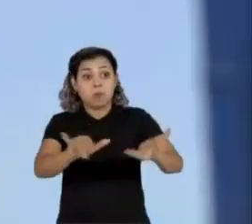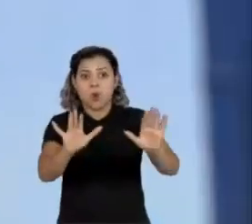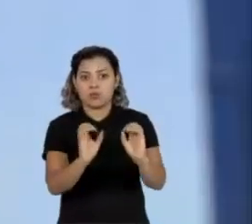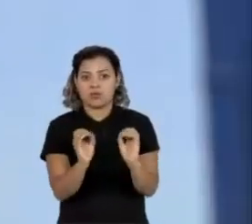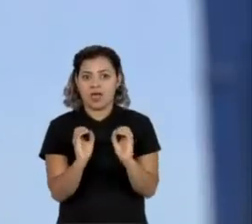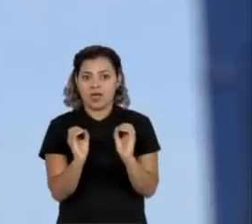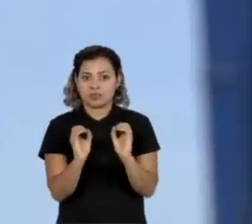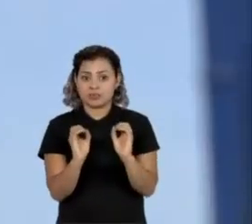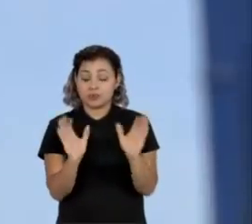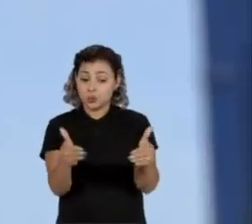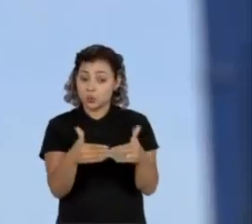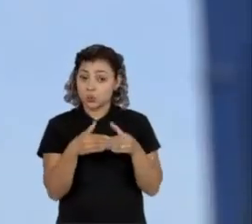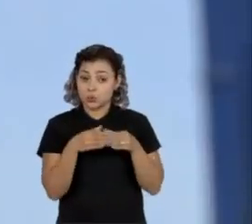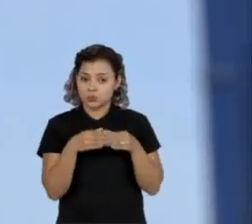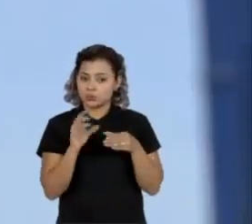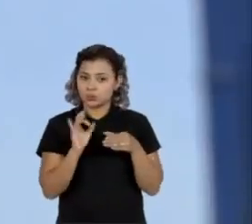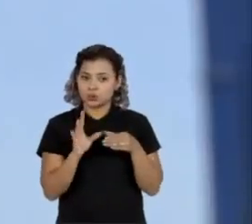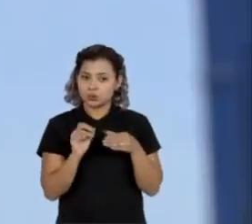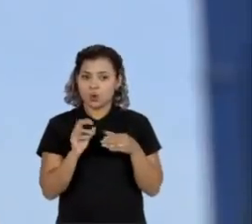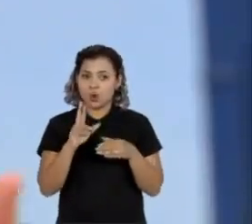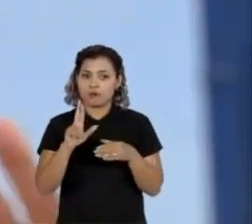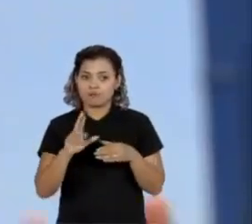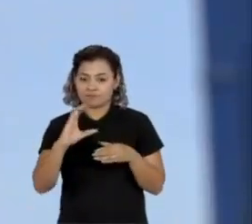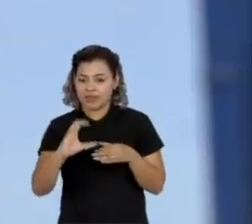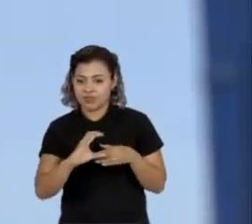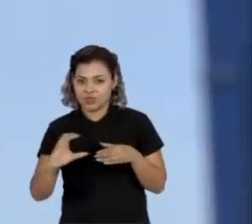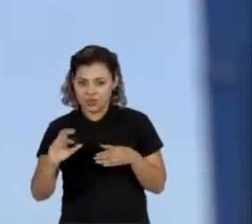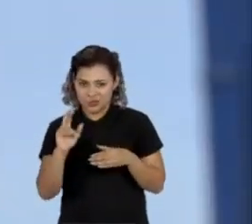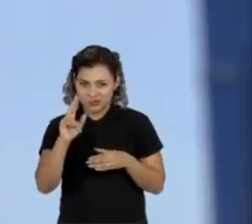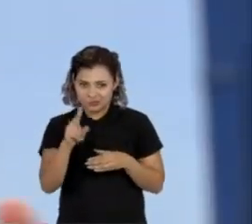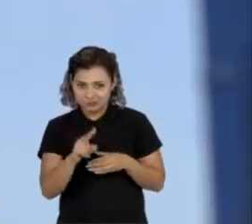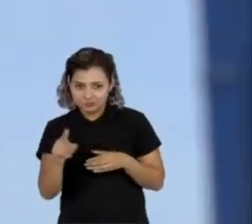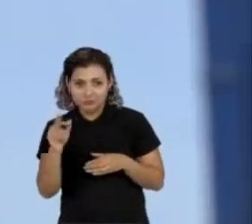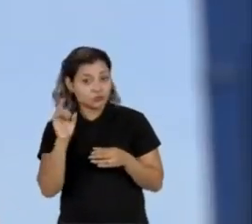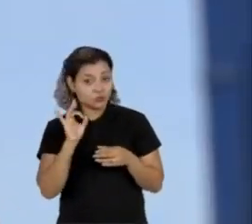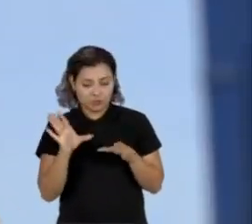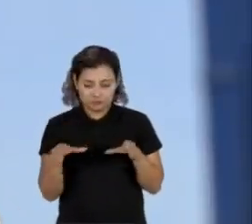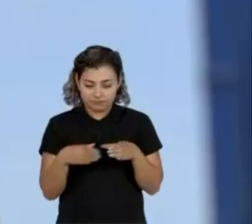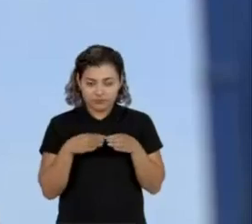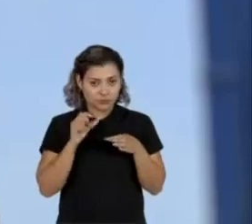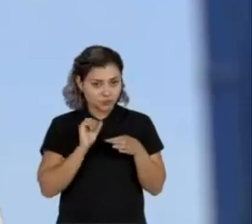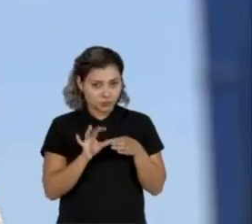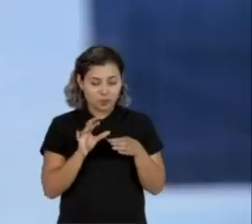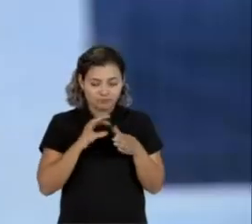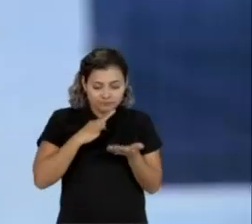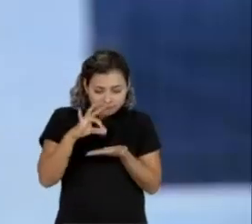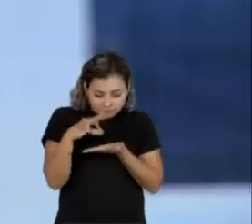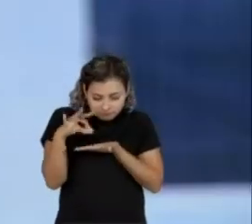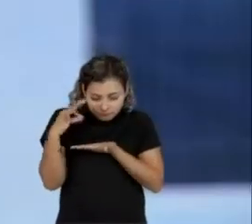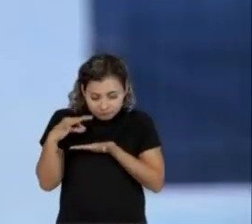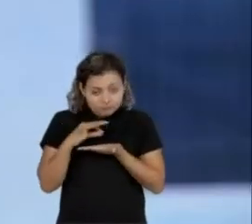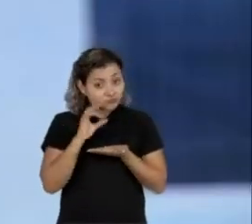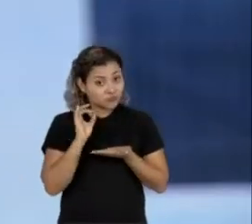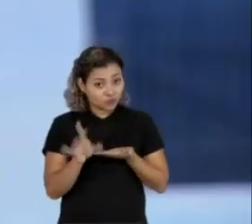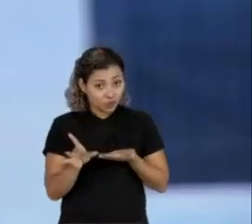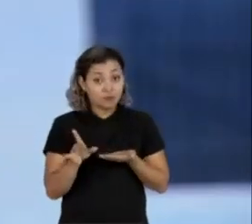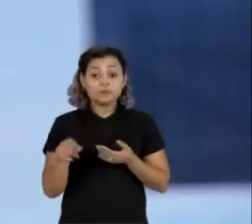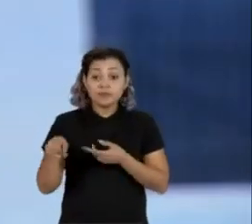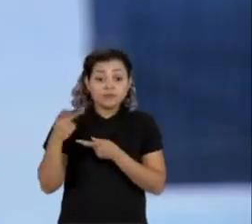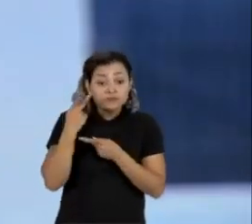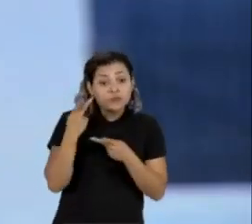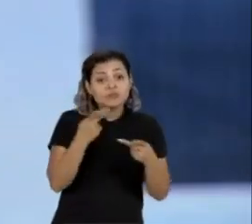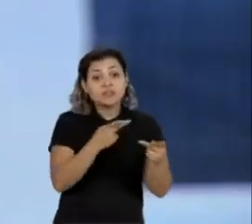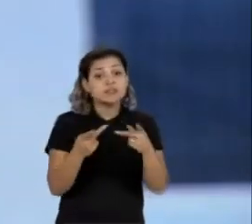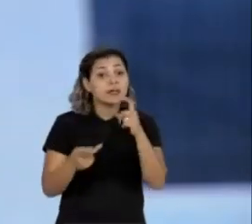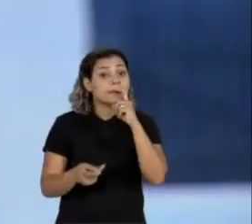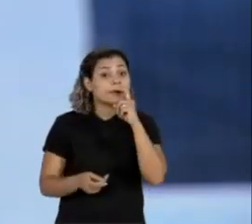transmitida. Houve uma pessoa, né, que trabalhava nos conventos e produzia renda. E ela foi visitar o pai